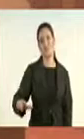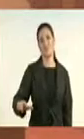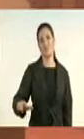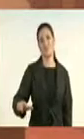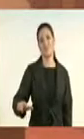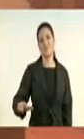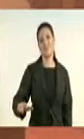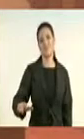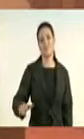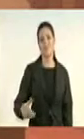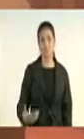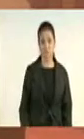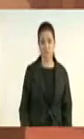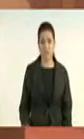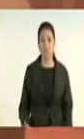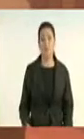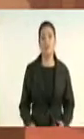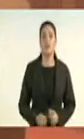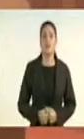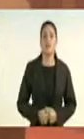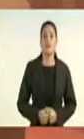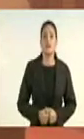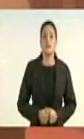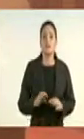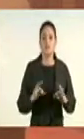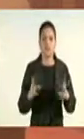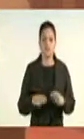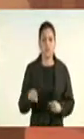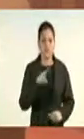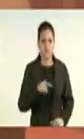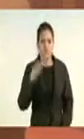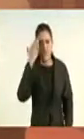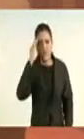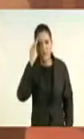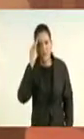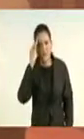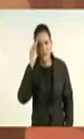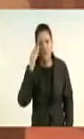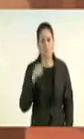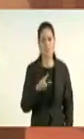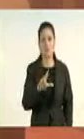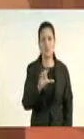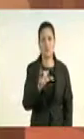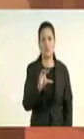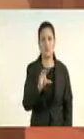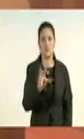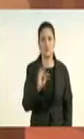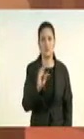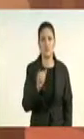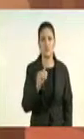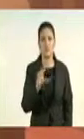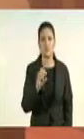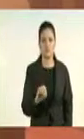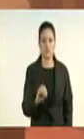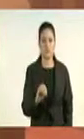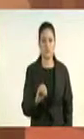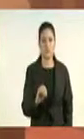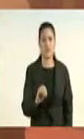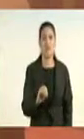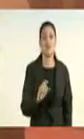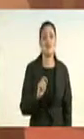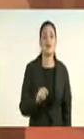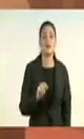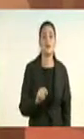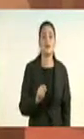a adjudicação, todos vocês sabem, quem entende de licitação, é um dos últimos atos, é uma das últimas fases da licitação, e